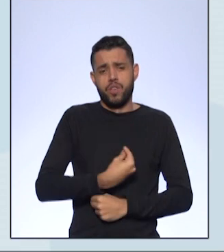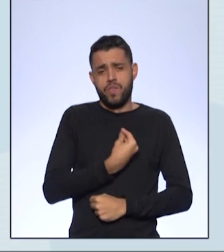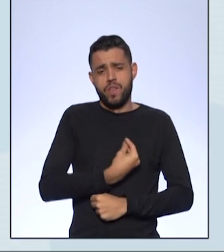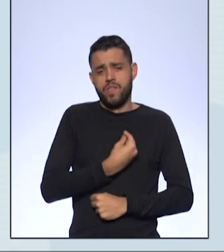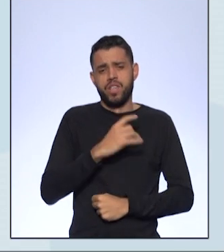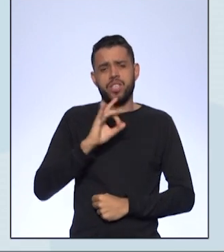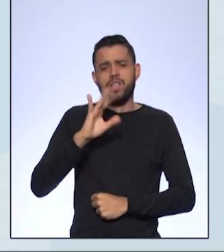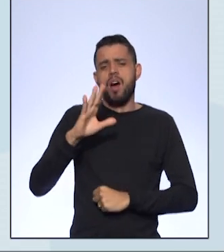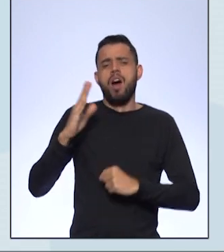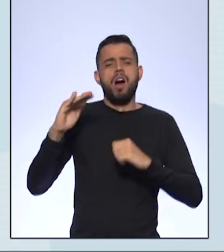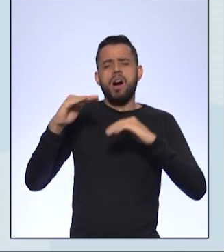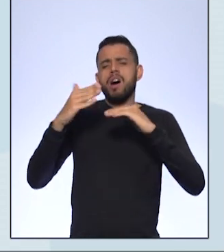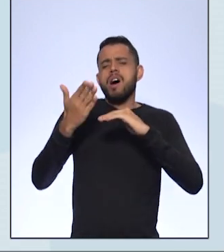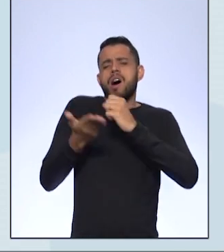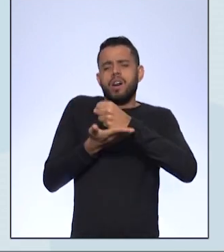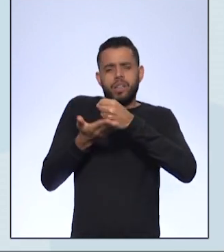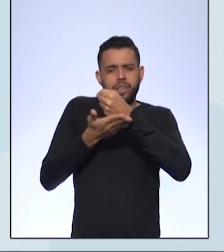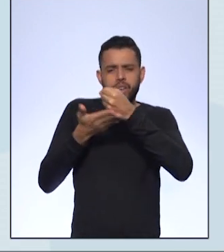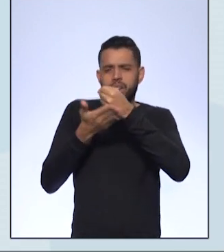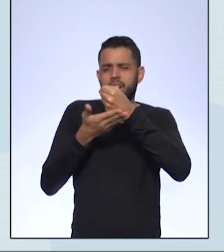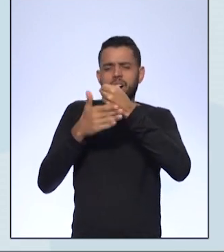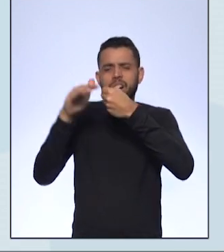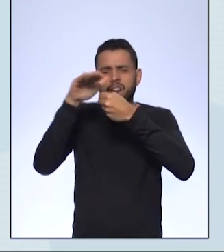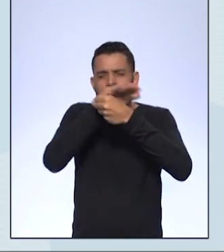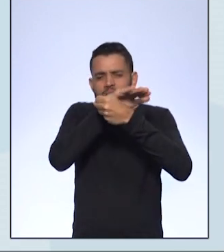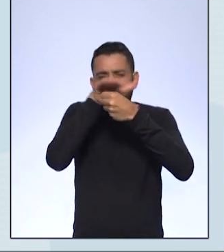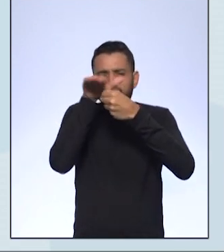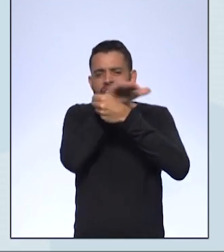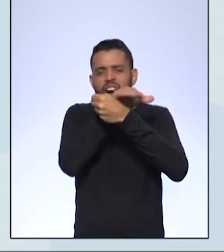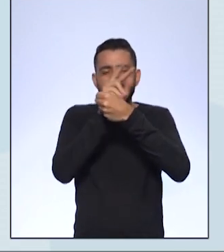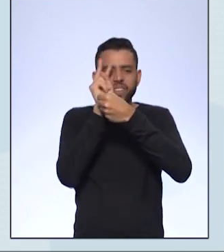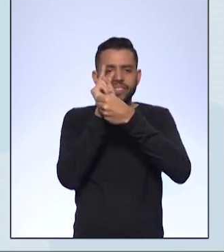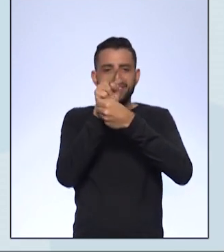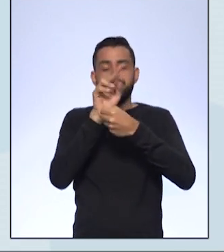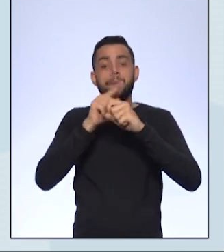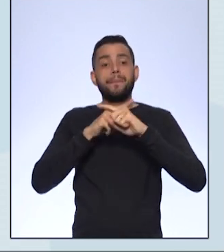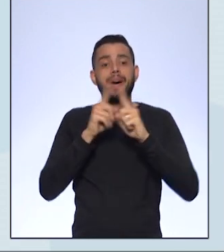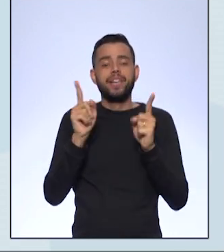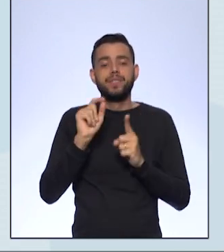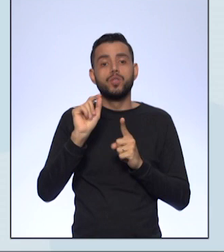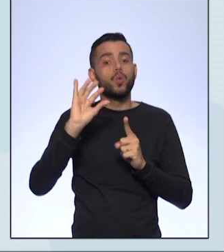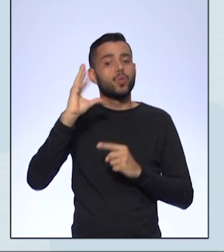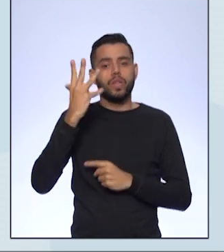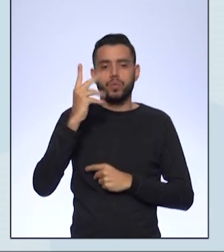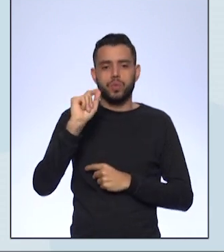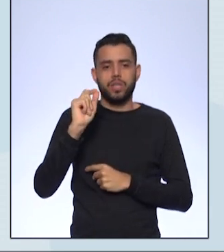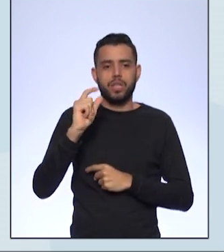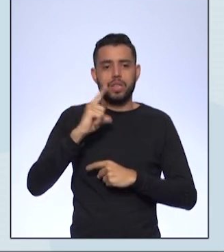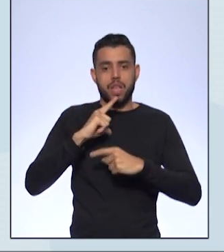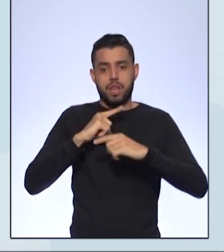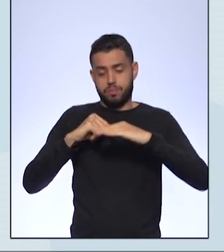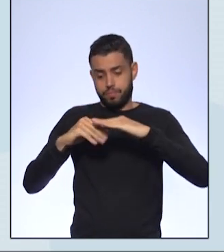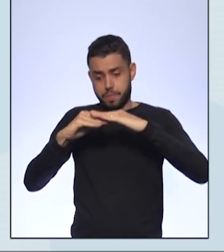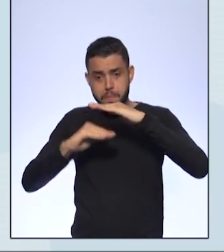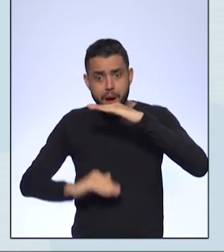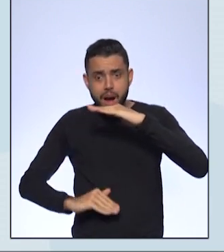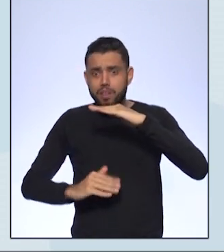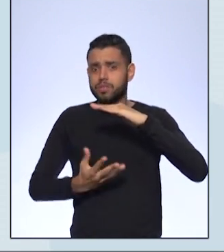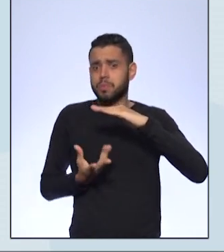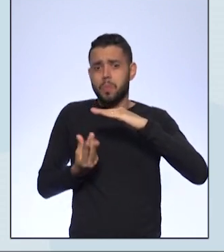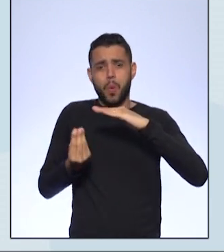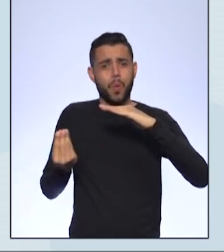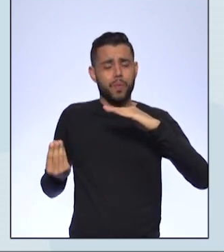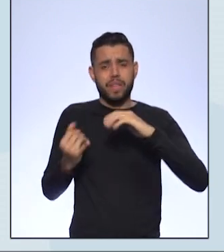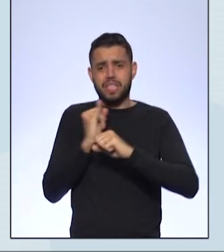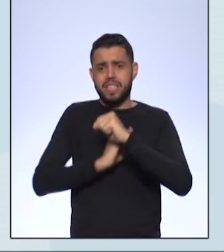superfíciezinha, né? Que é aquilo que a gente está acostumado e está vendo. Só que o que acontece? A gente tem todo esse monstro aí para baixo, porque são